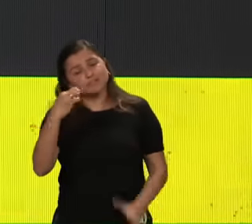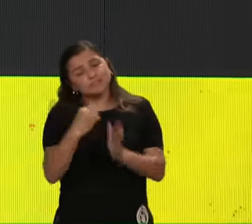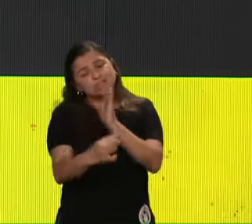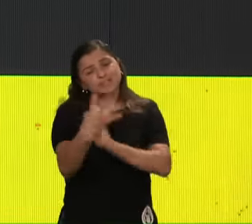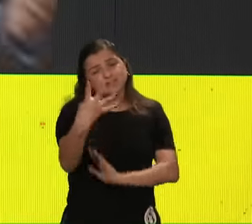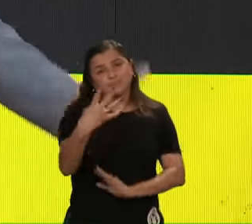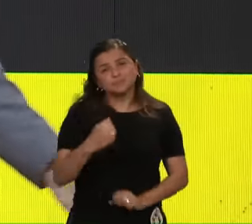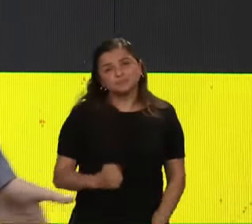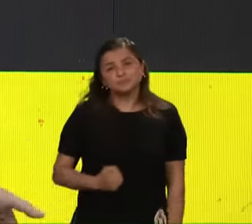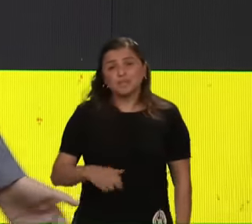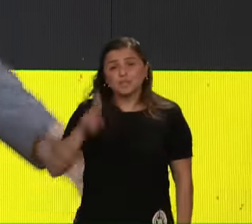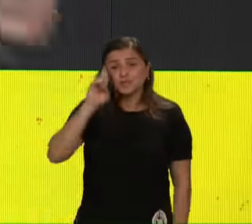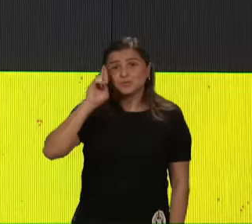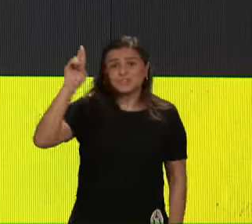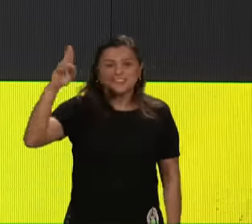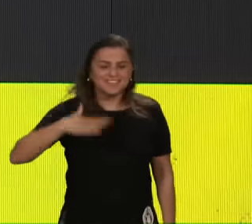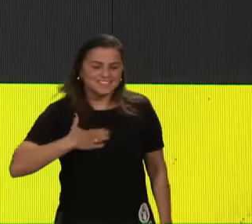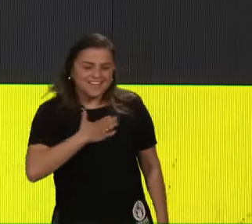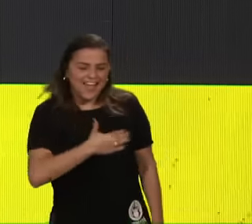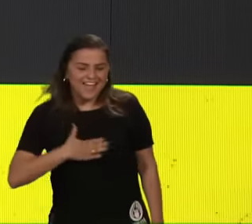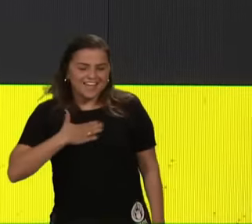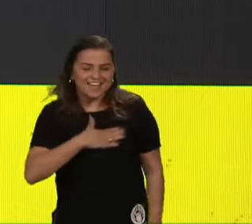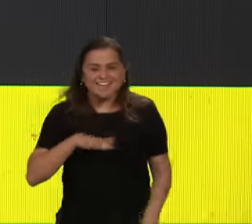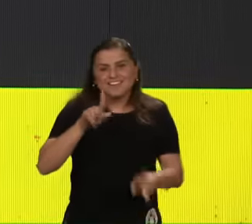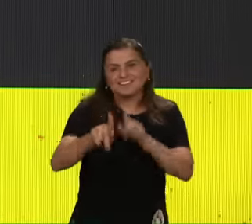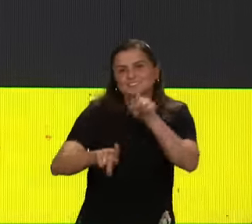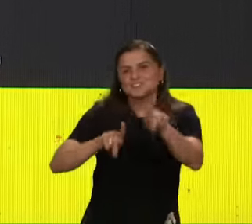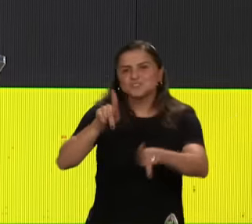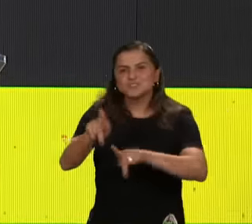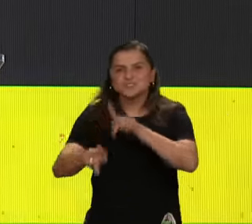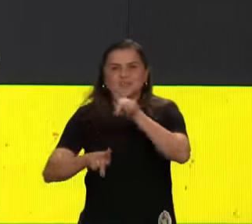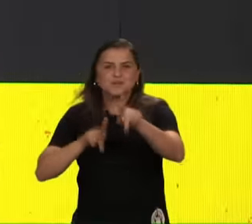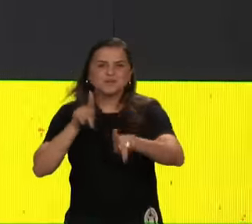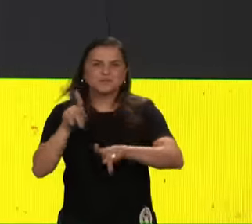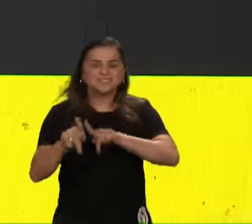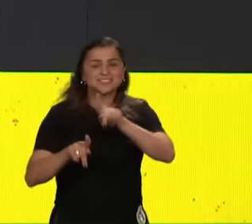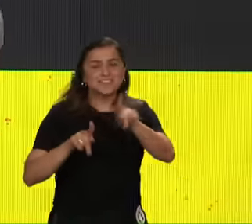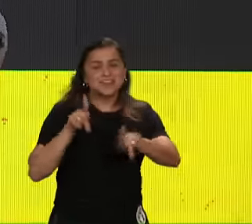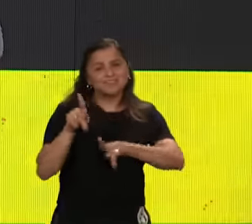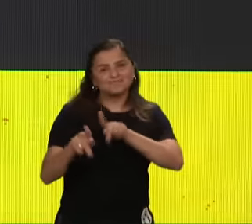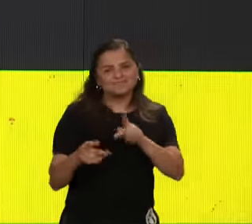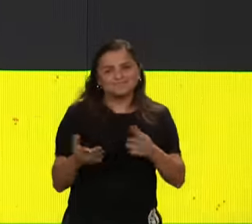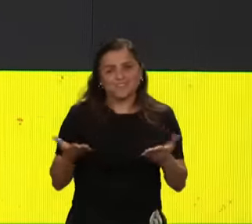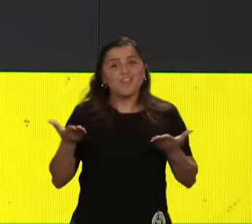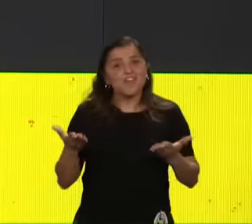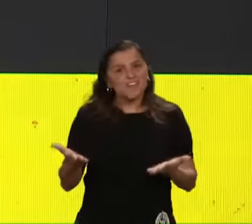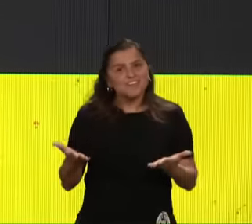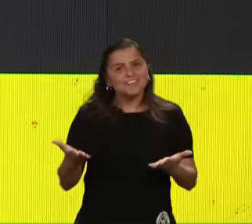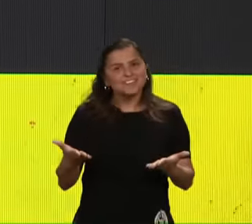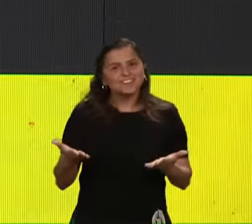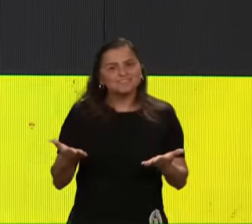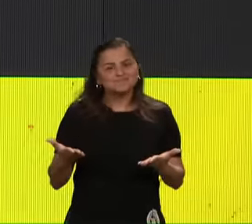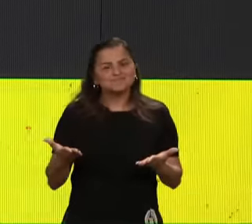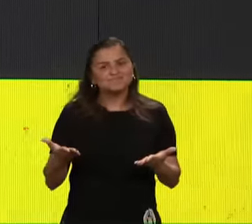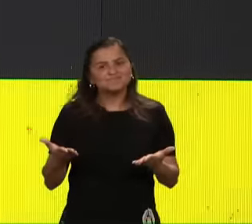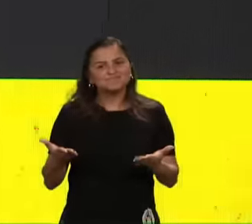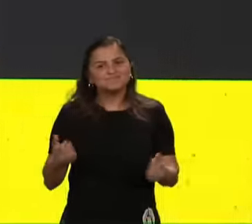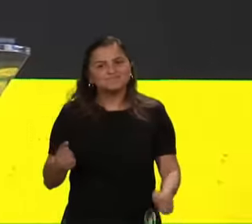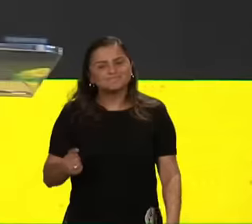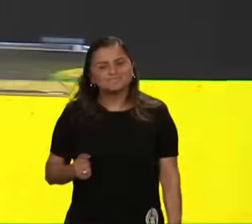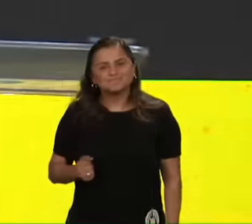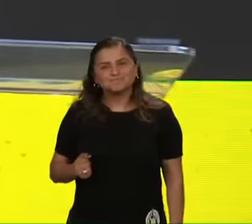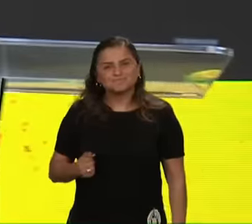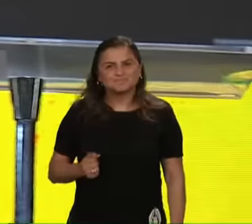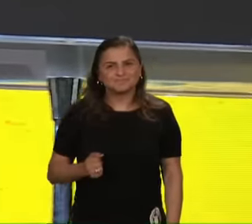Senhor se agrada do seu povo, e de salvação, olha só a palavra, e de salvação